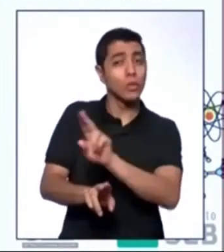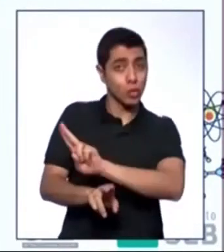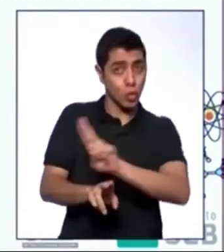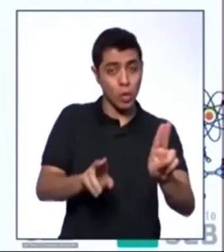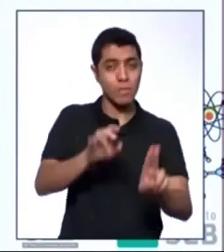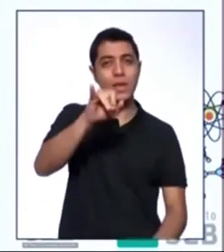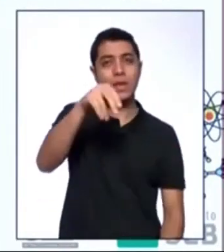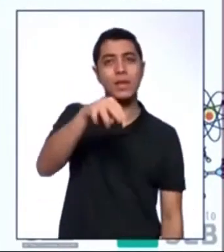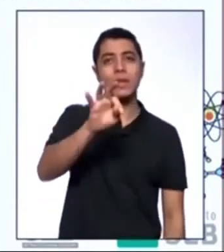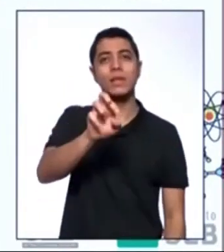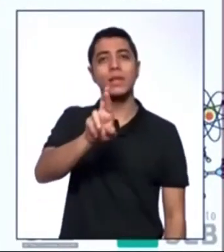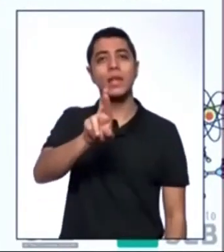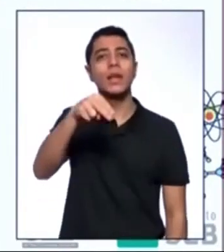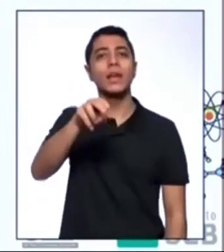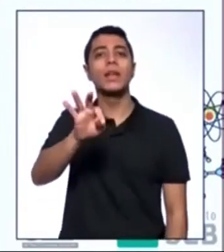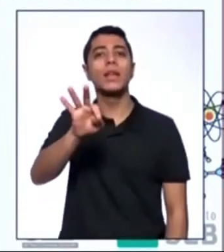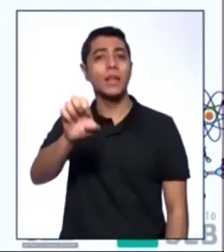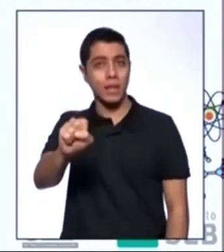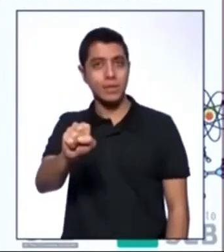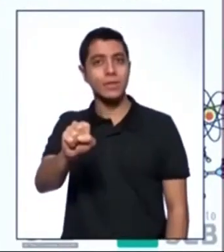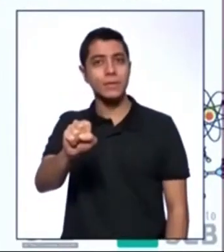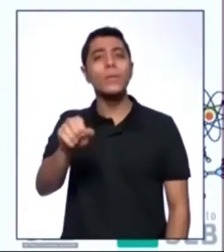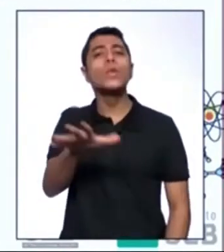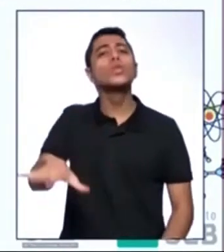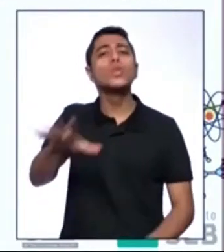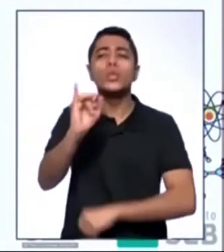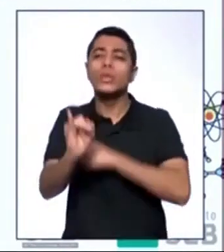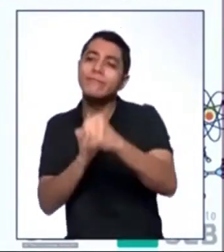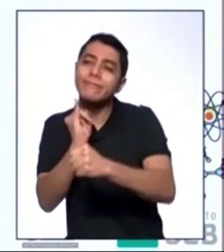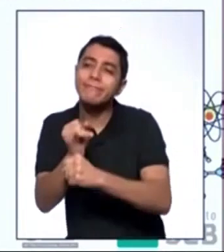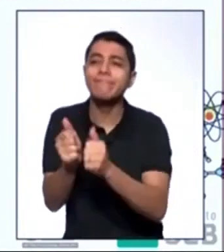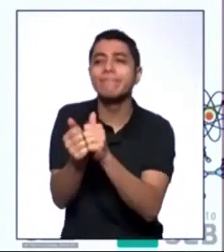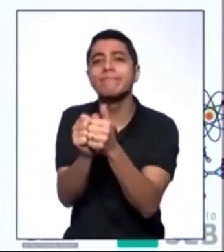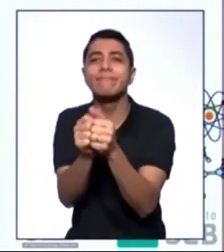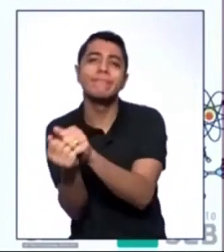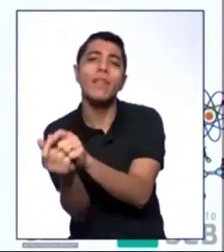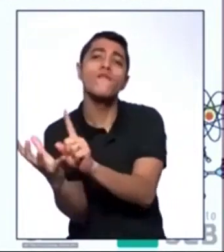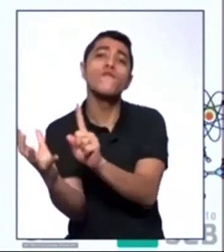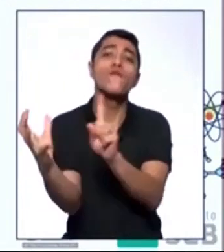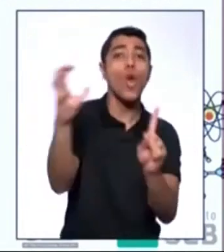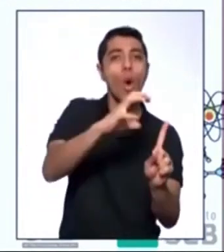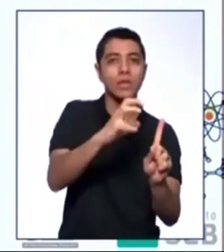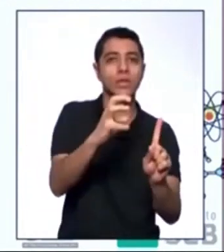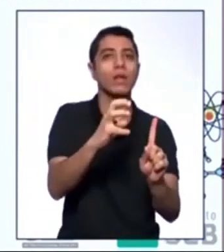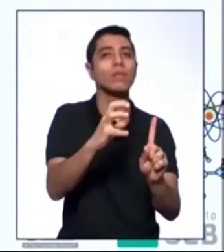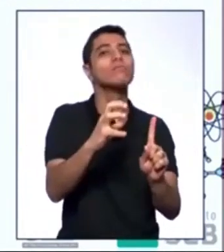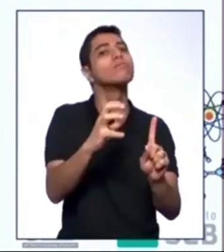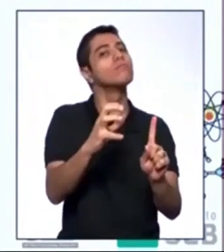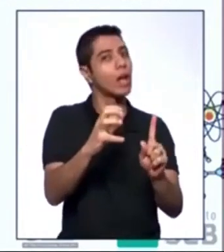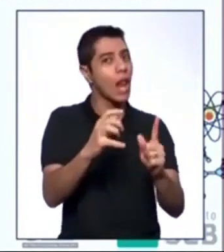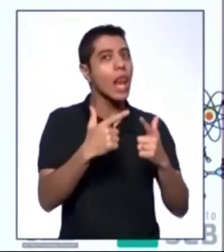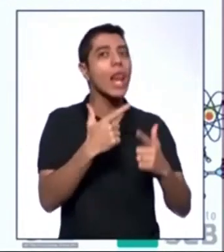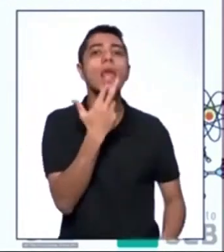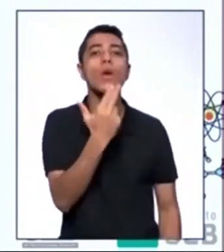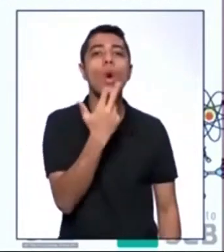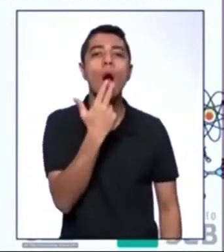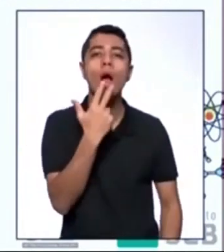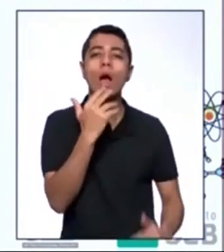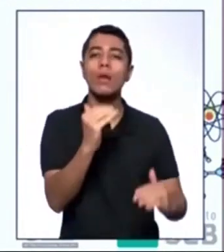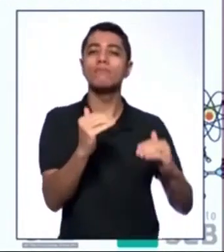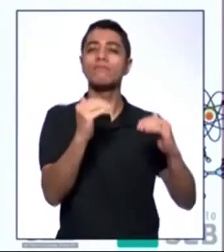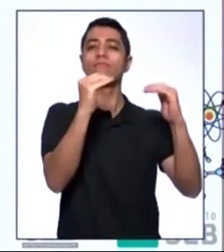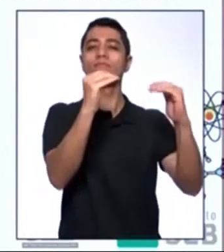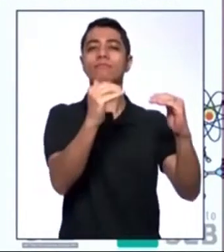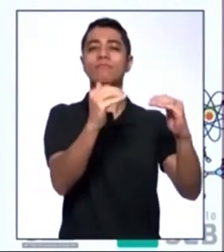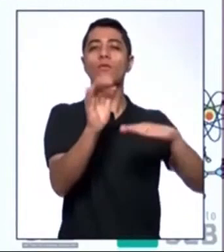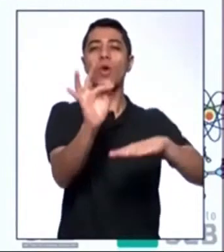influência do internetês da forma culta na língua, infere-se que... Bom, ó, esse